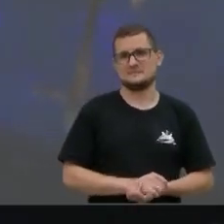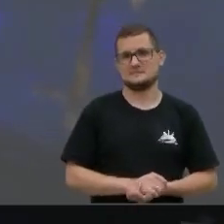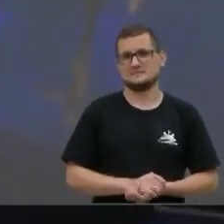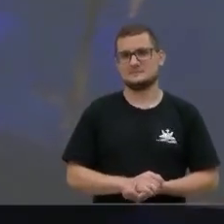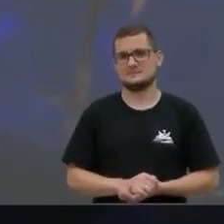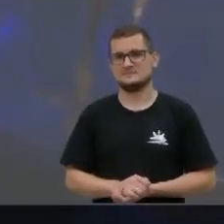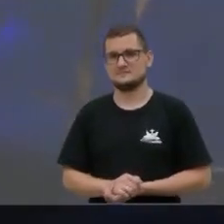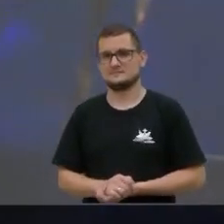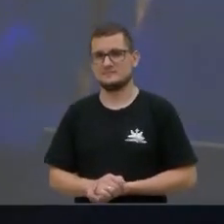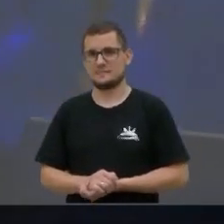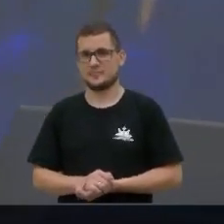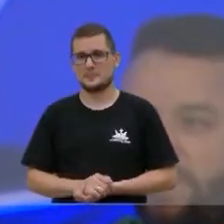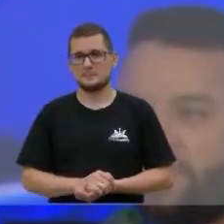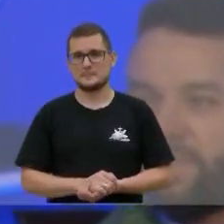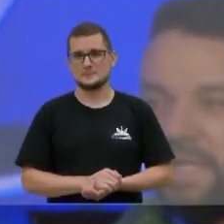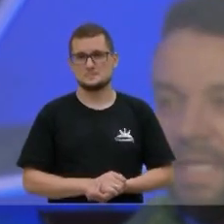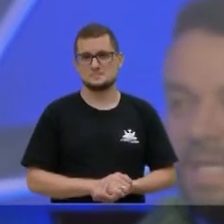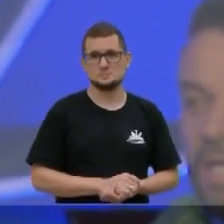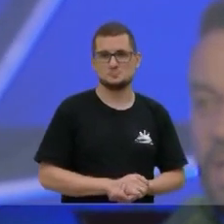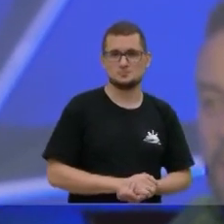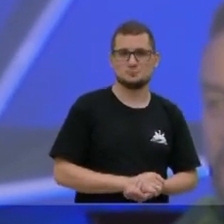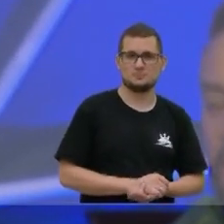A chuva no